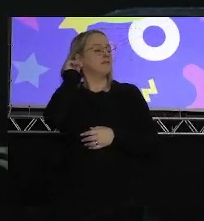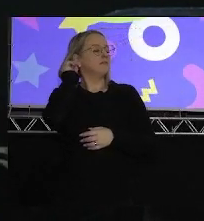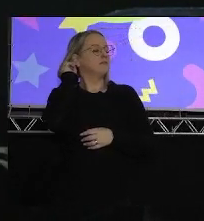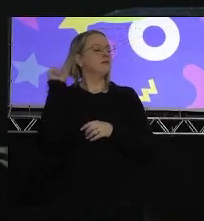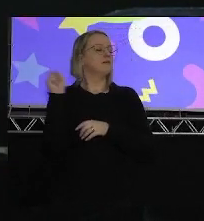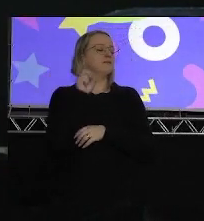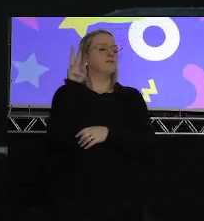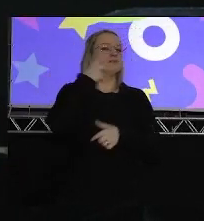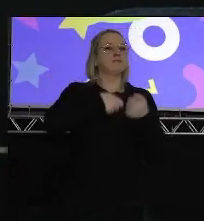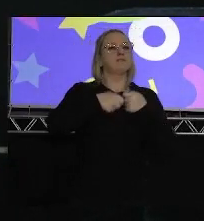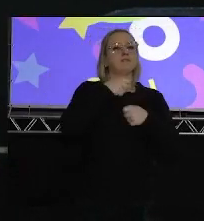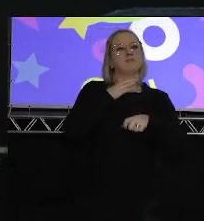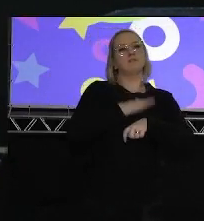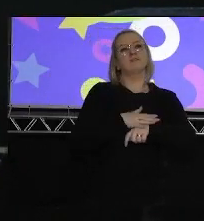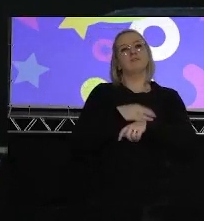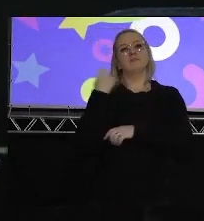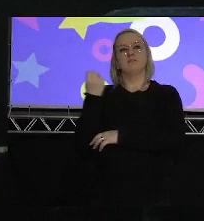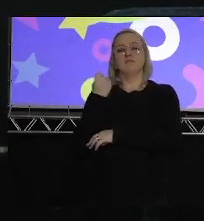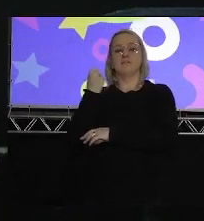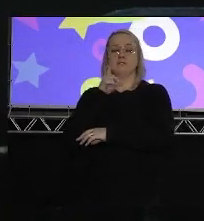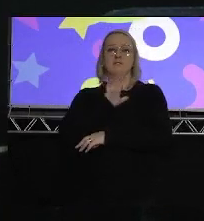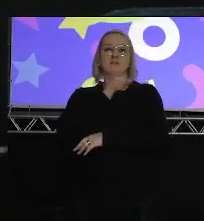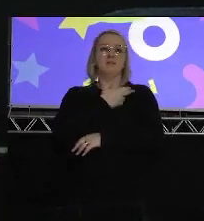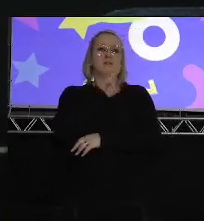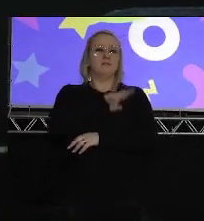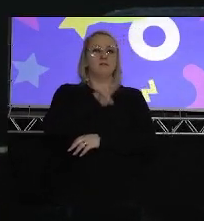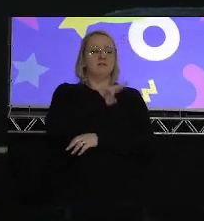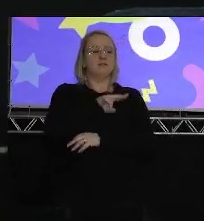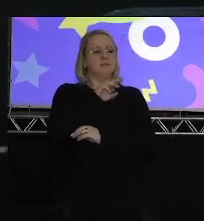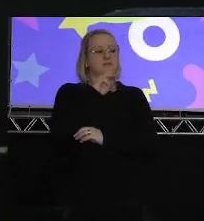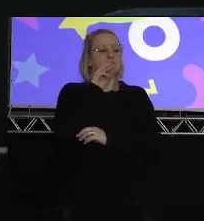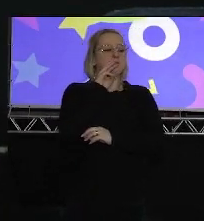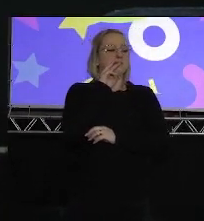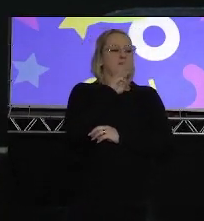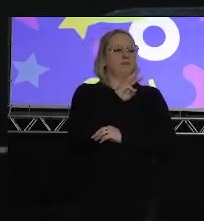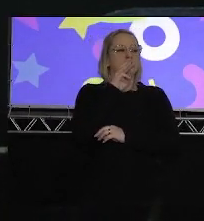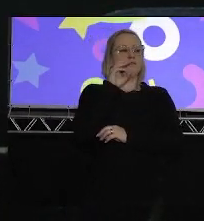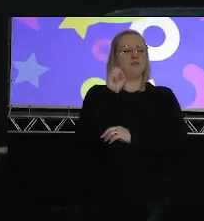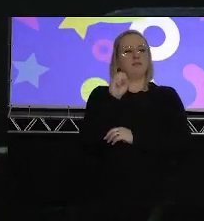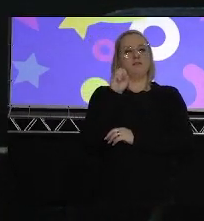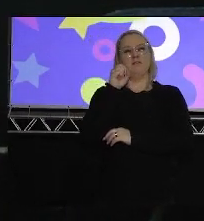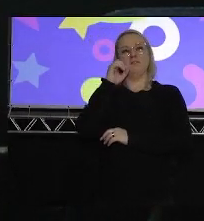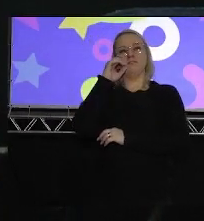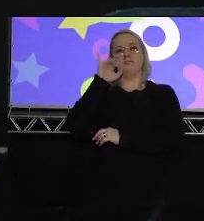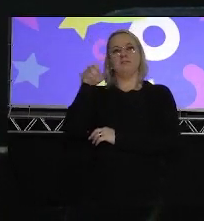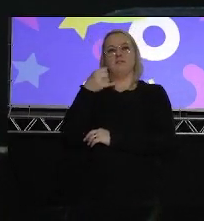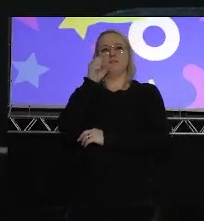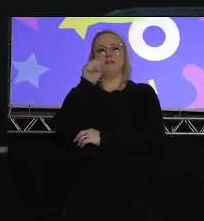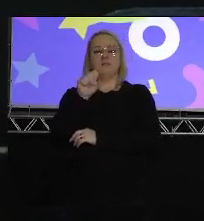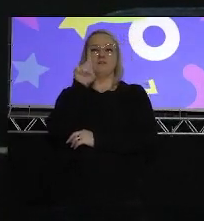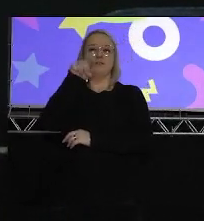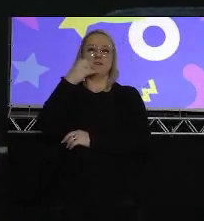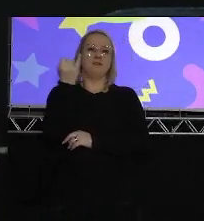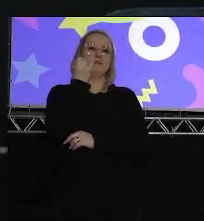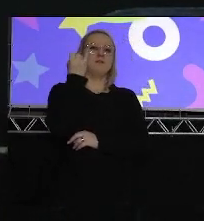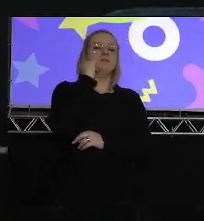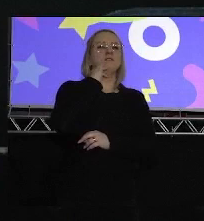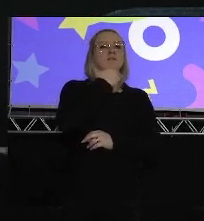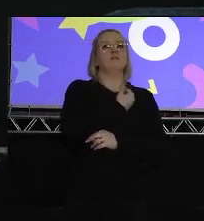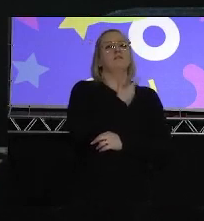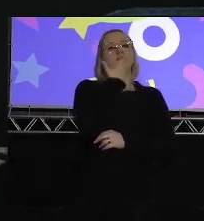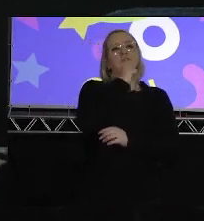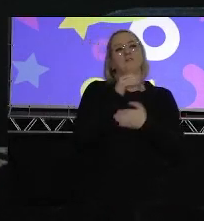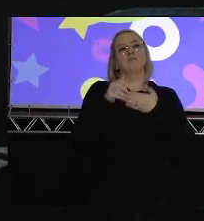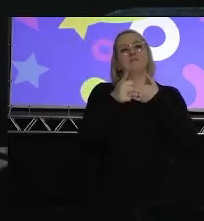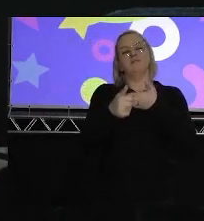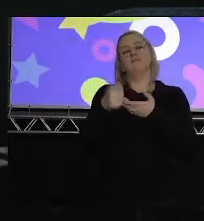valor para o negócio, o tempo crítico que a gente usa aqui, WSJF, você já deve ter ouvido falar. E o WSJF é importante, porque ele leva em consideração